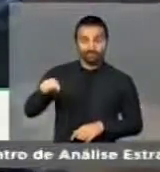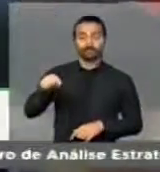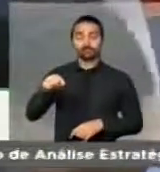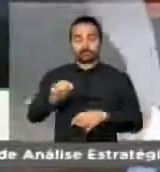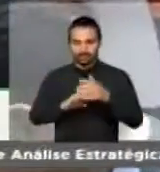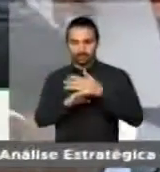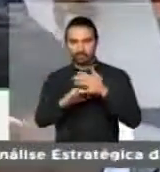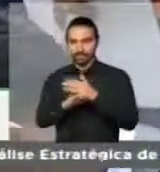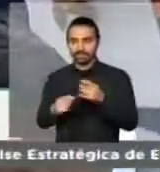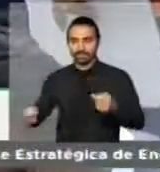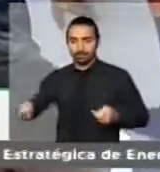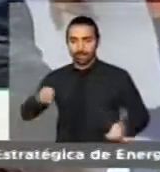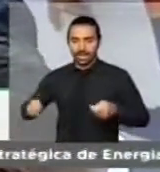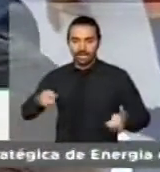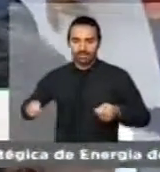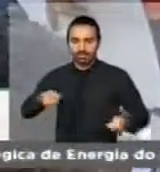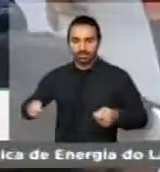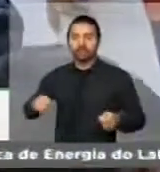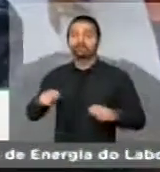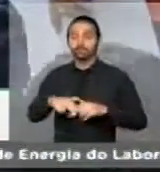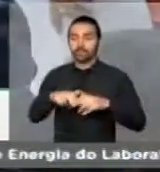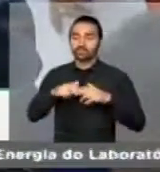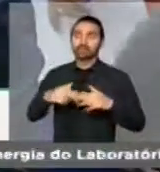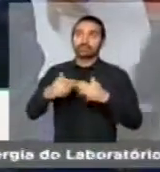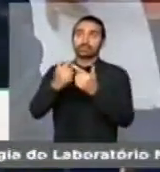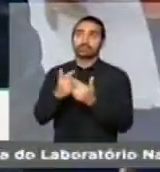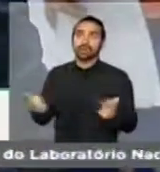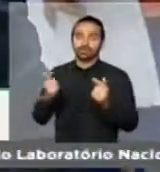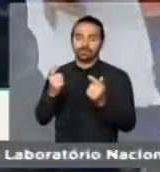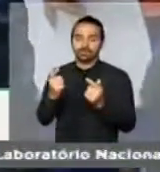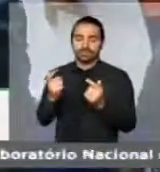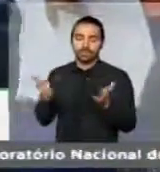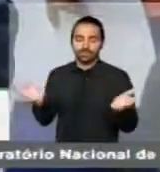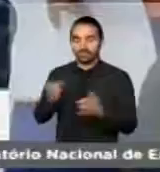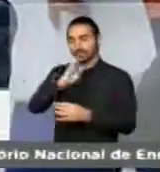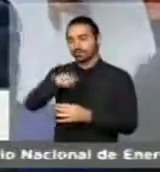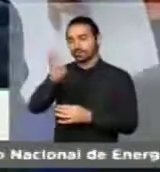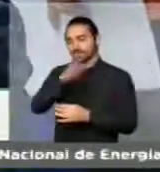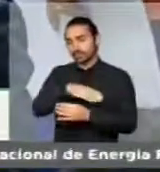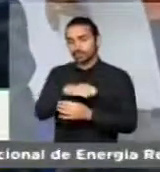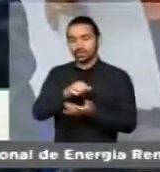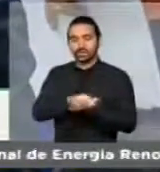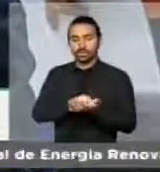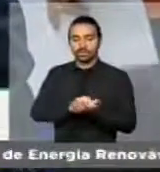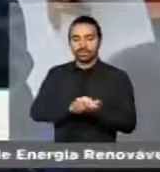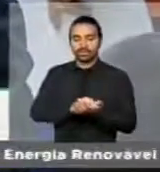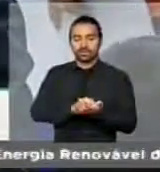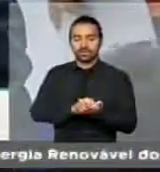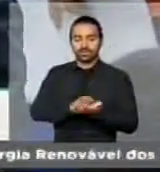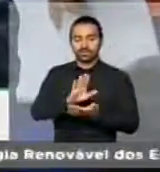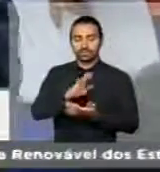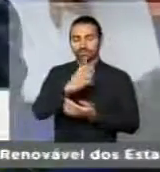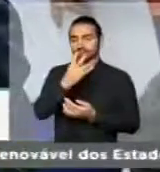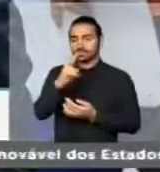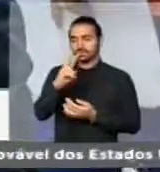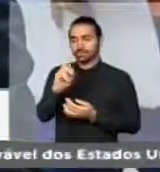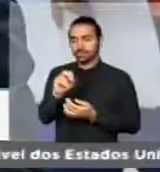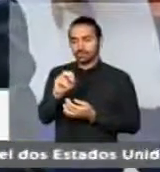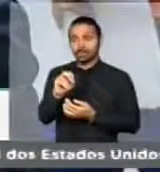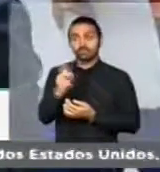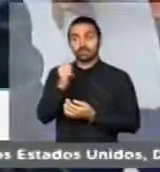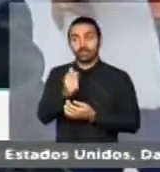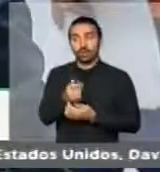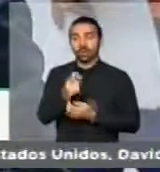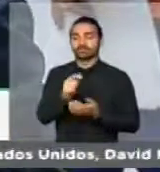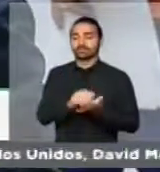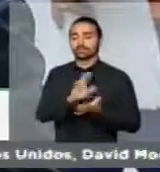mineradora. E hoje tivemos a grata satisfação de anunciar a suspensão de mais de 450 trabalhadores que seriam